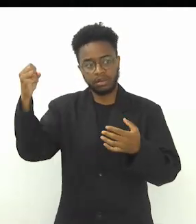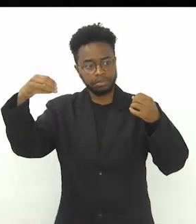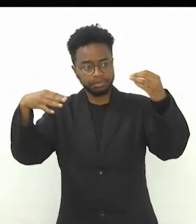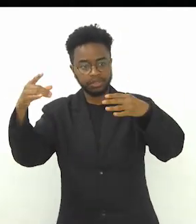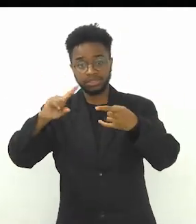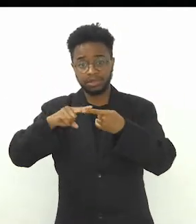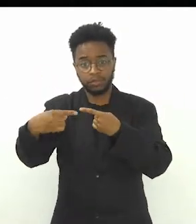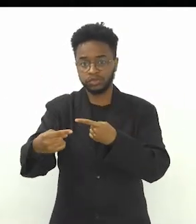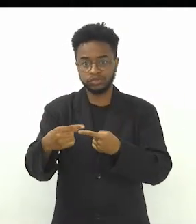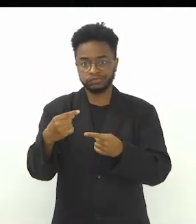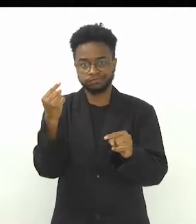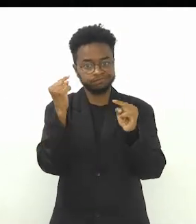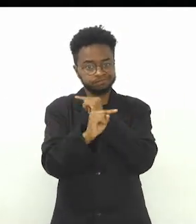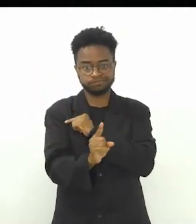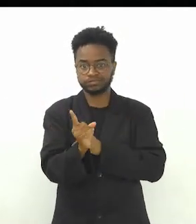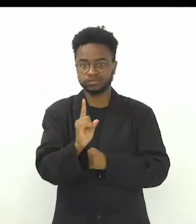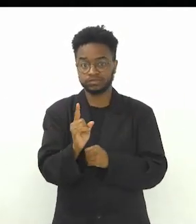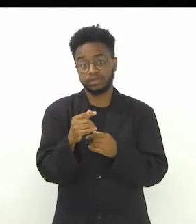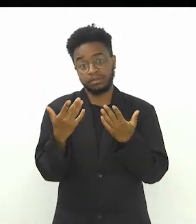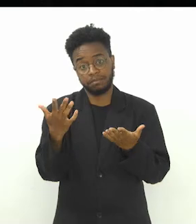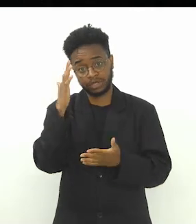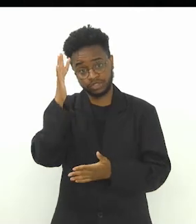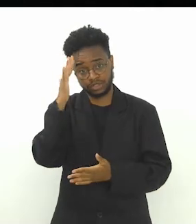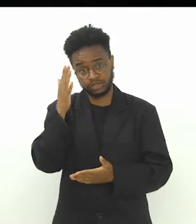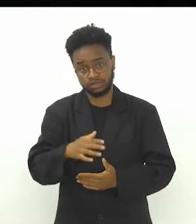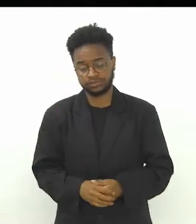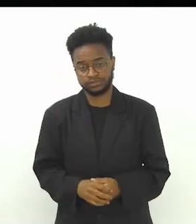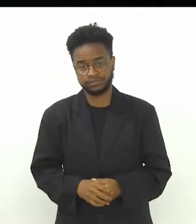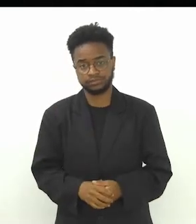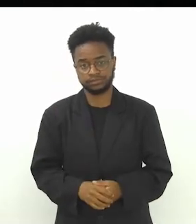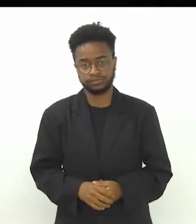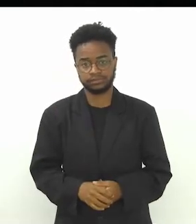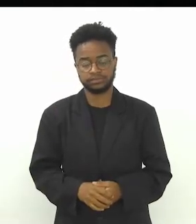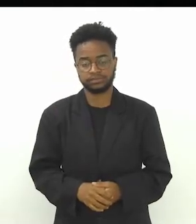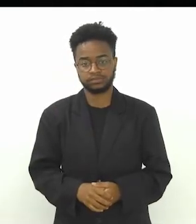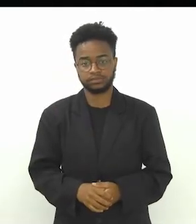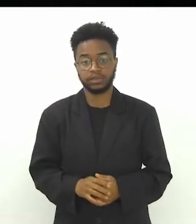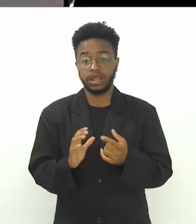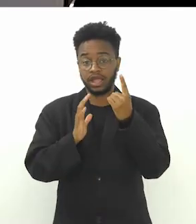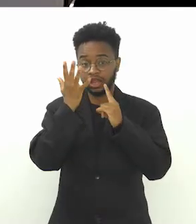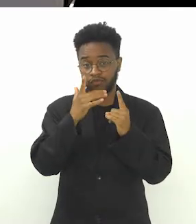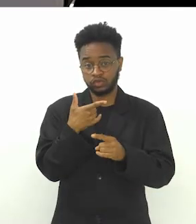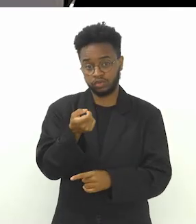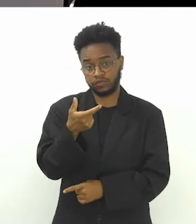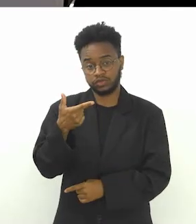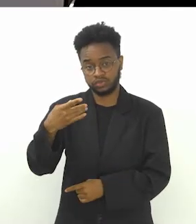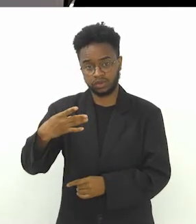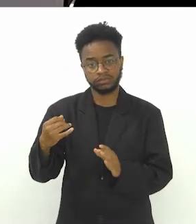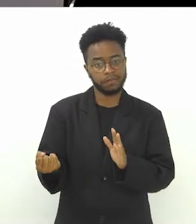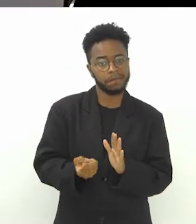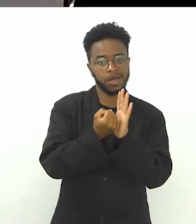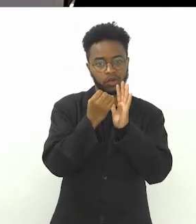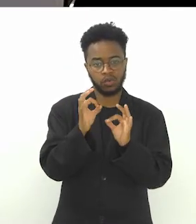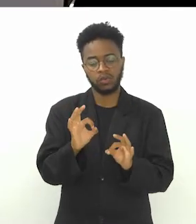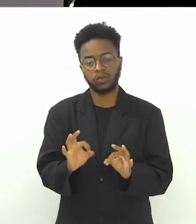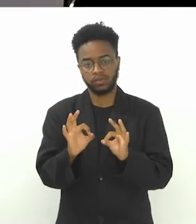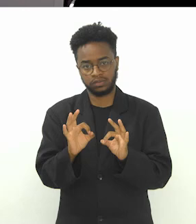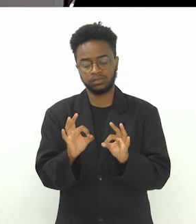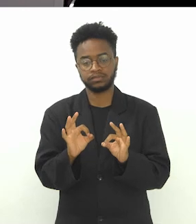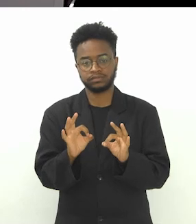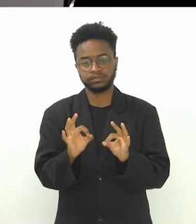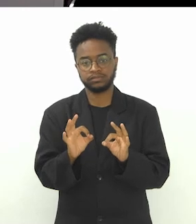refletivos, para depois não dar certo. Não tinha mais como voltar. Mas deu muito certo. Deu. Tá sim, Carnaval 24 marcante em relação